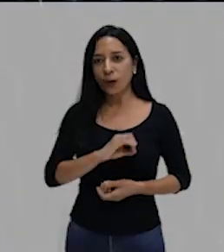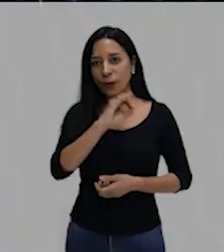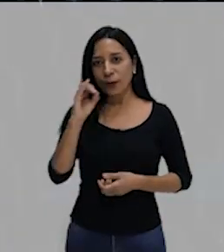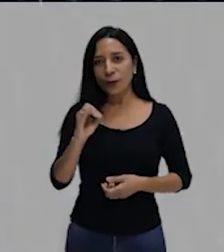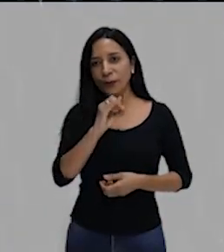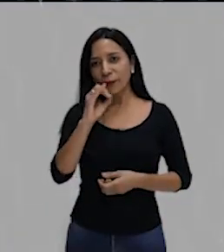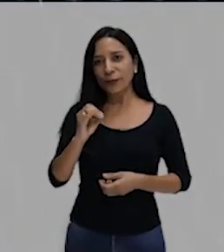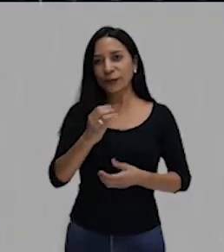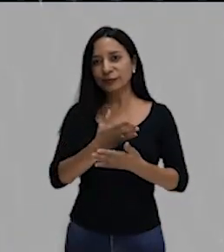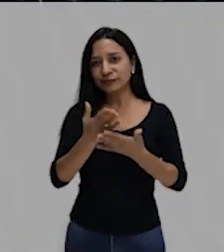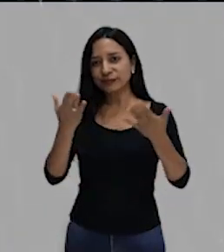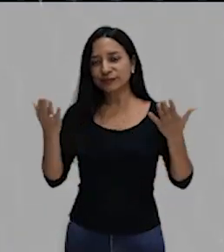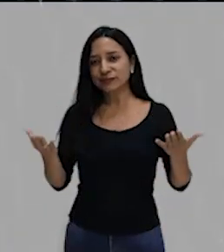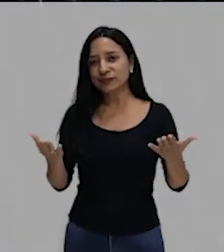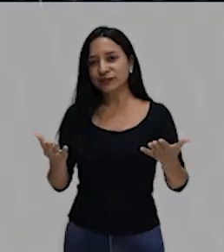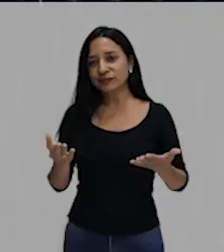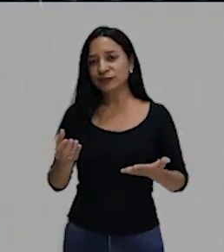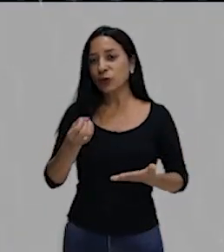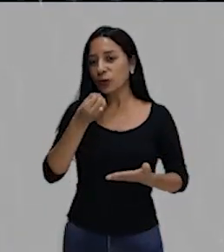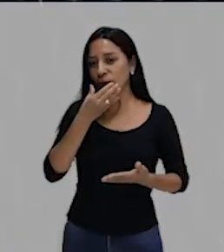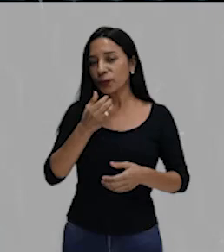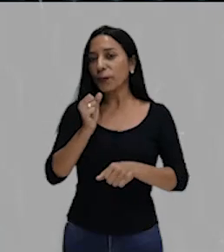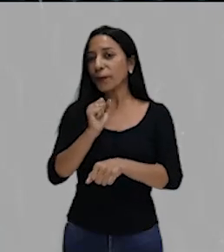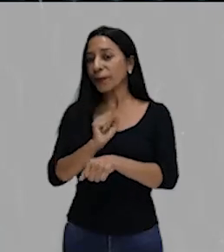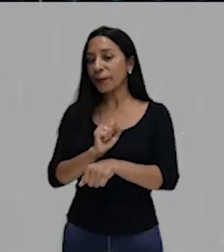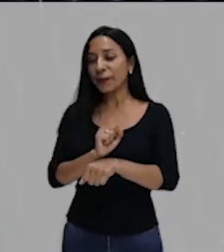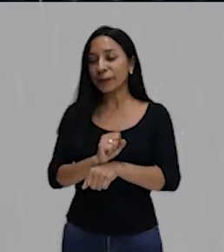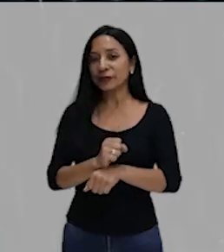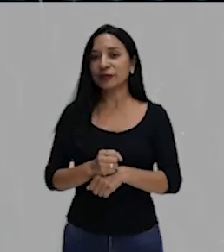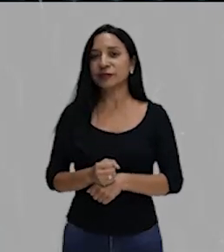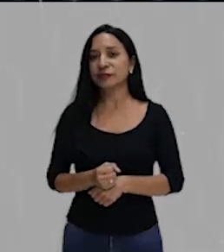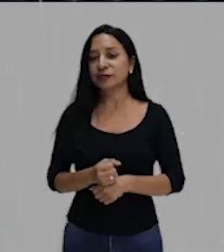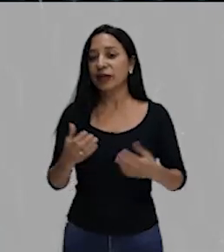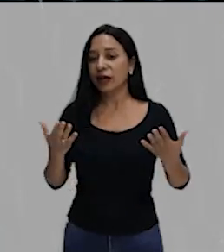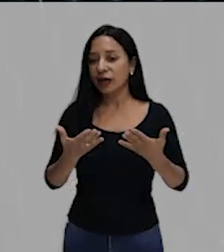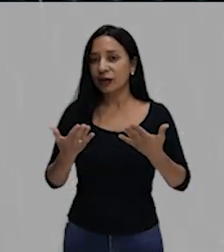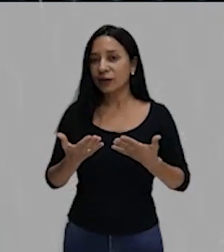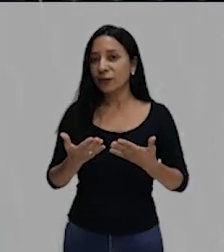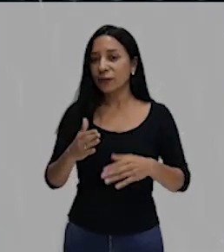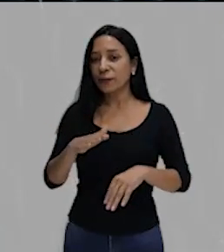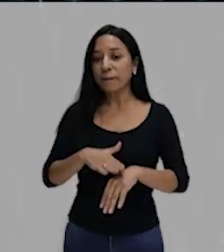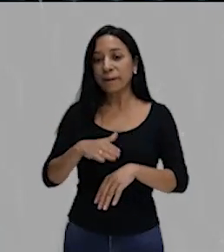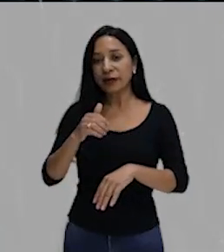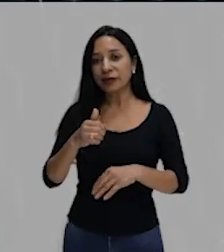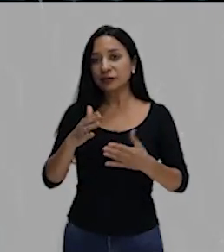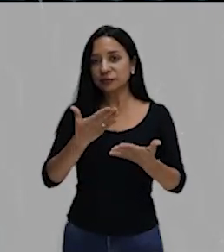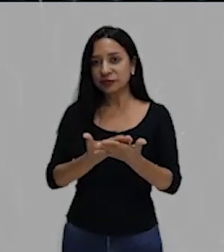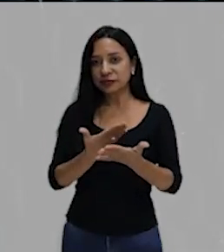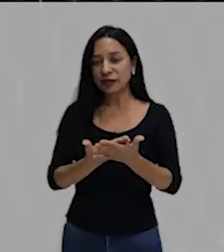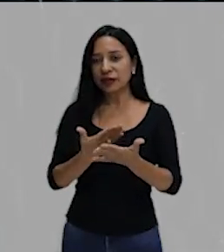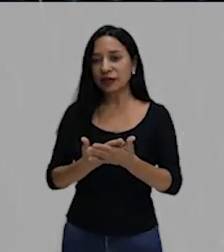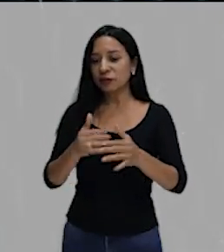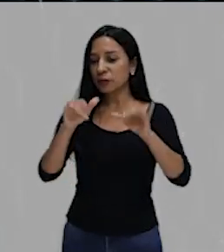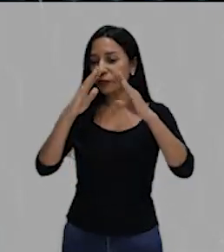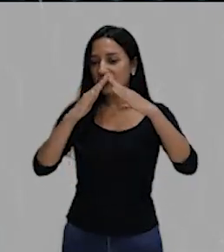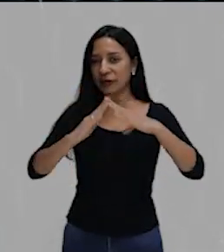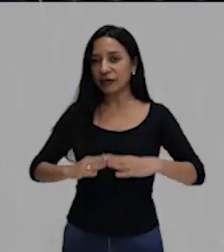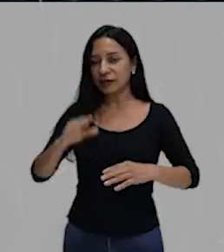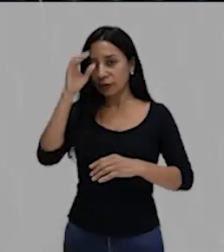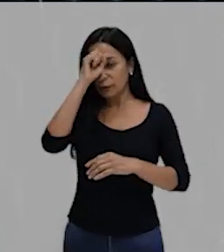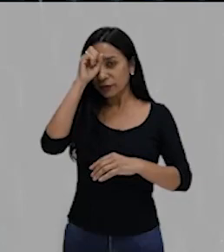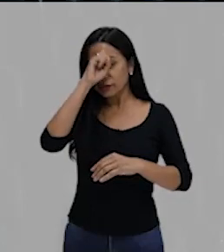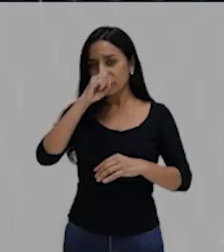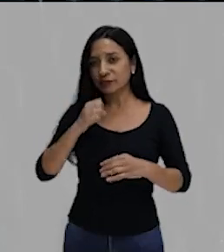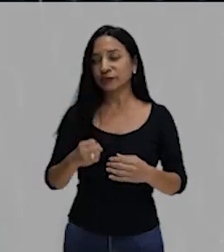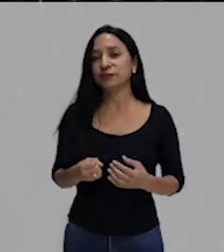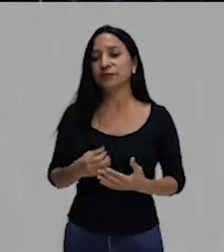pessoal, como é que vocês estão? Espero que todos estejam bem, porque nós vamos para mais uma aula do Fica em Casa Aprendendo. Na nossa aula de biologia de hoje,